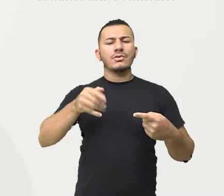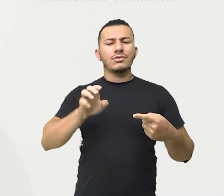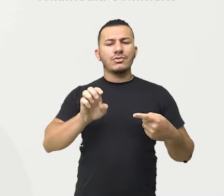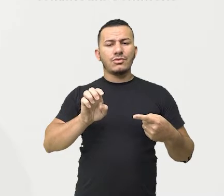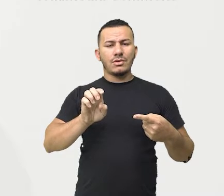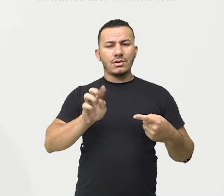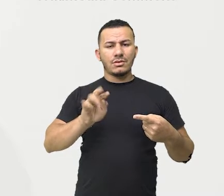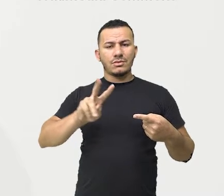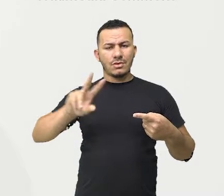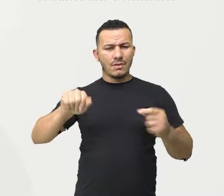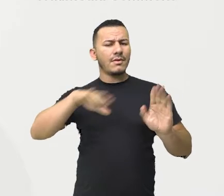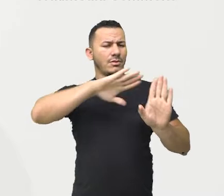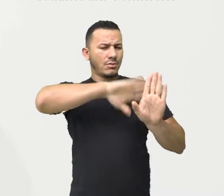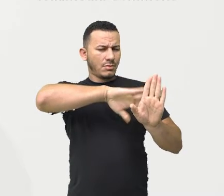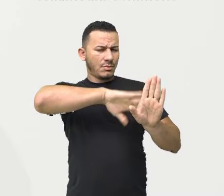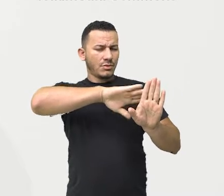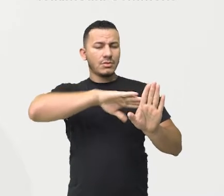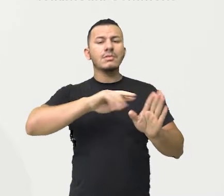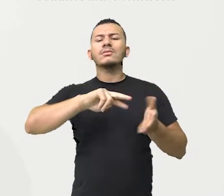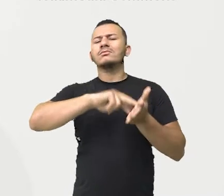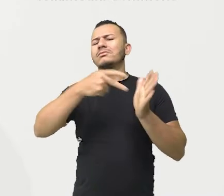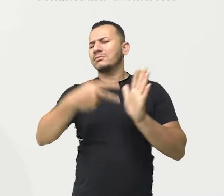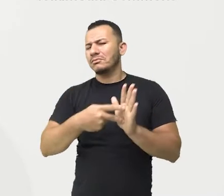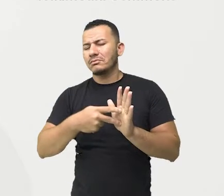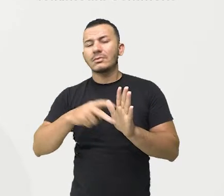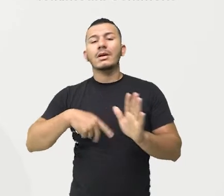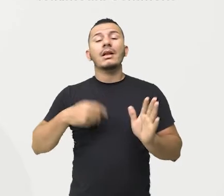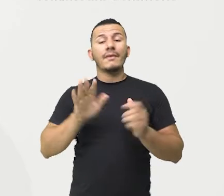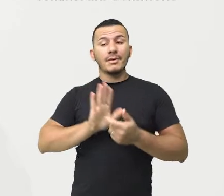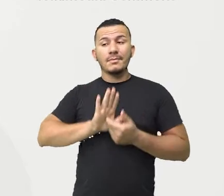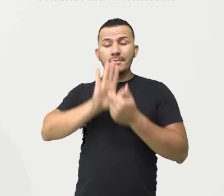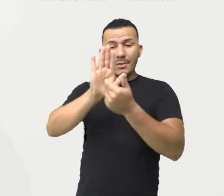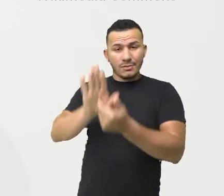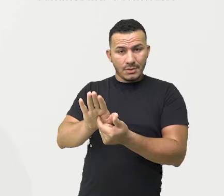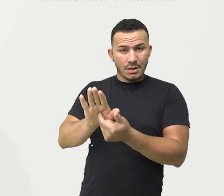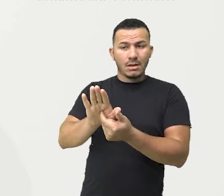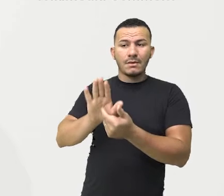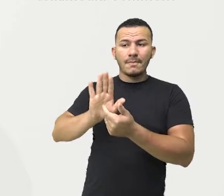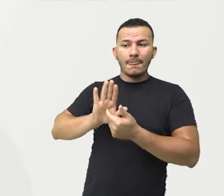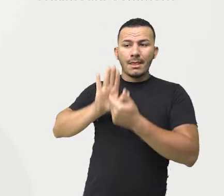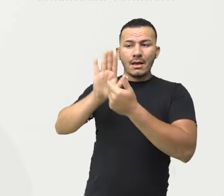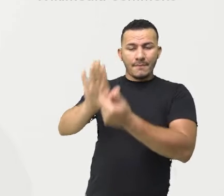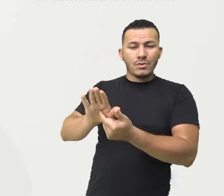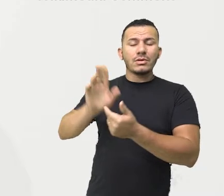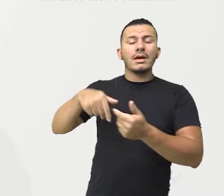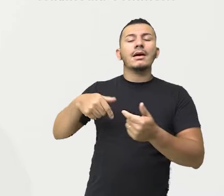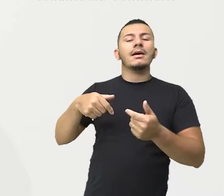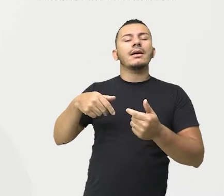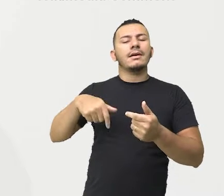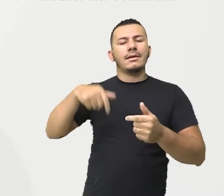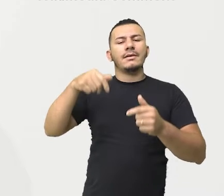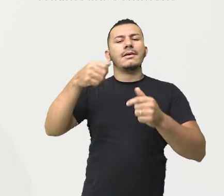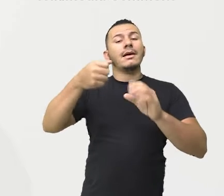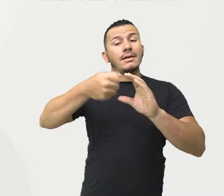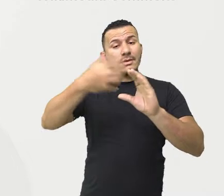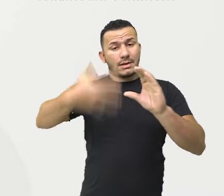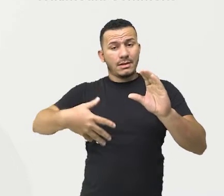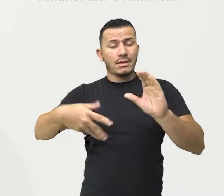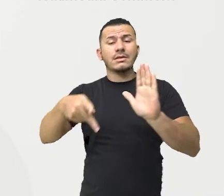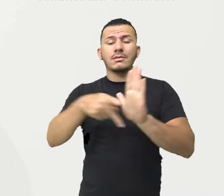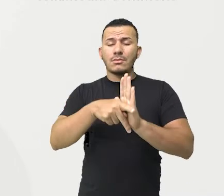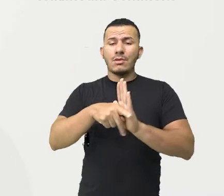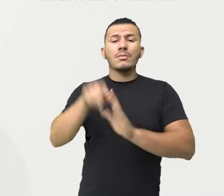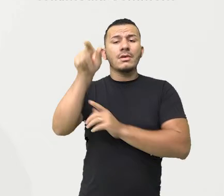subjetiva, ela vai evidenciar as impressões pessoais do emissor. Quem